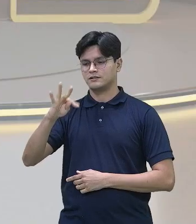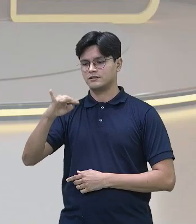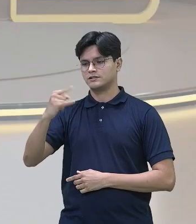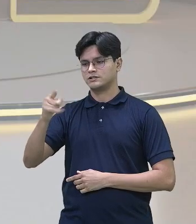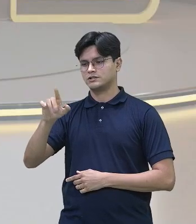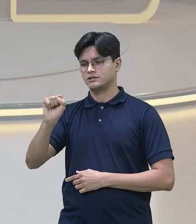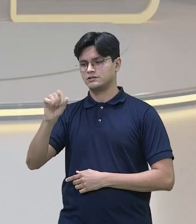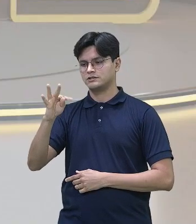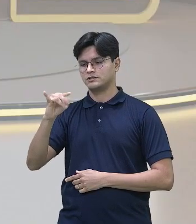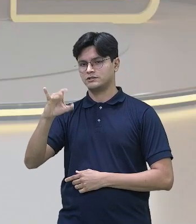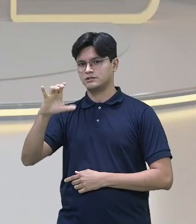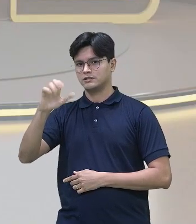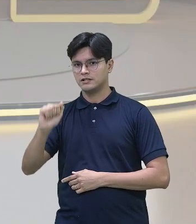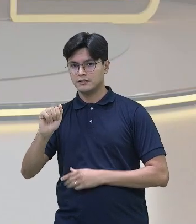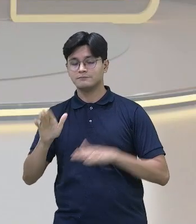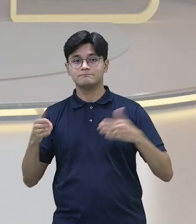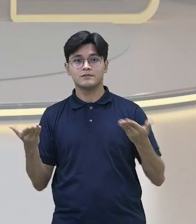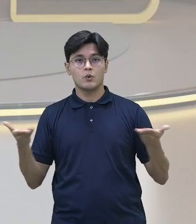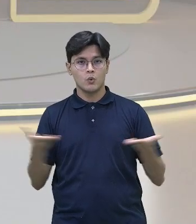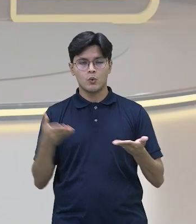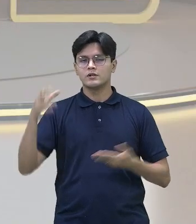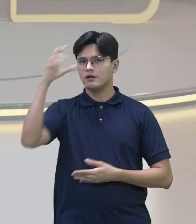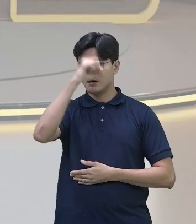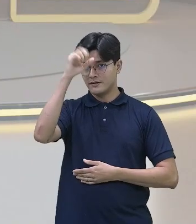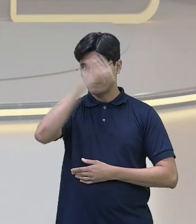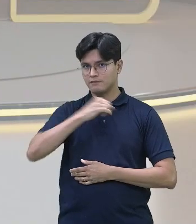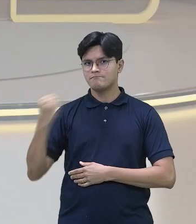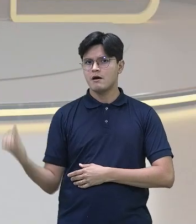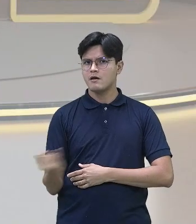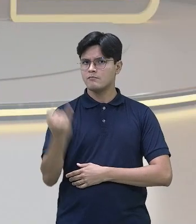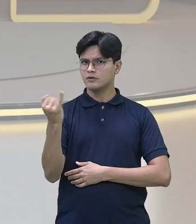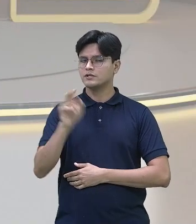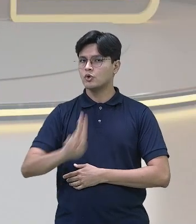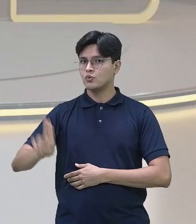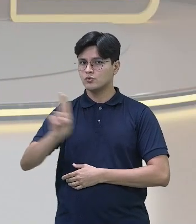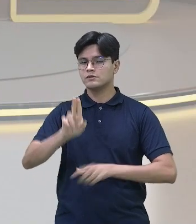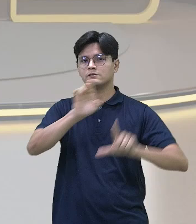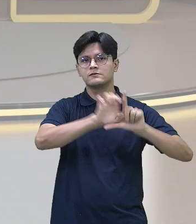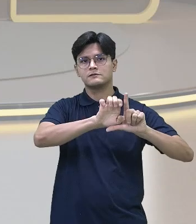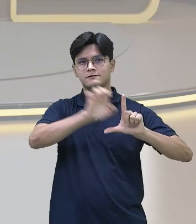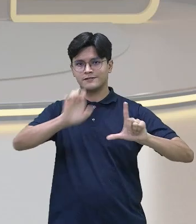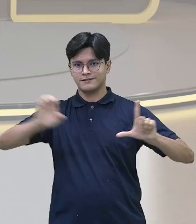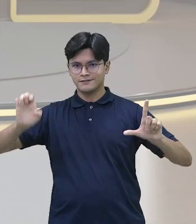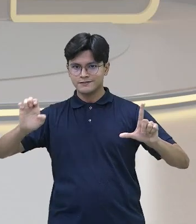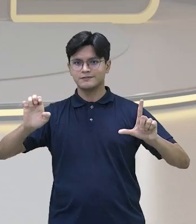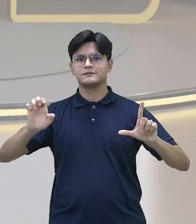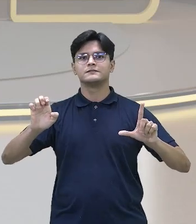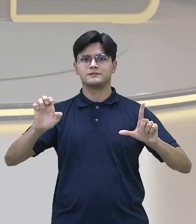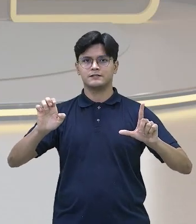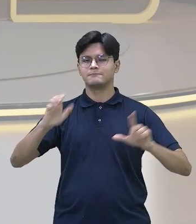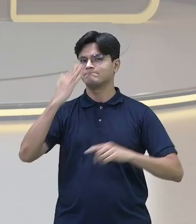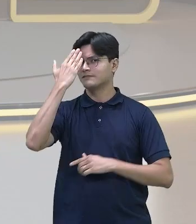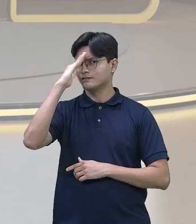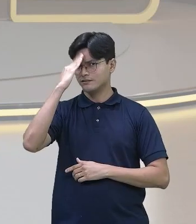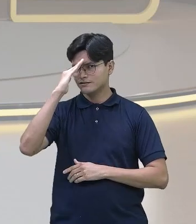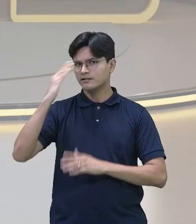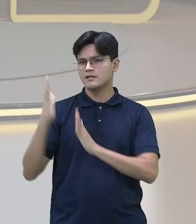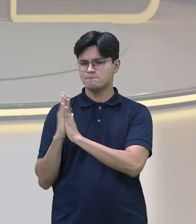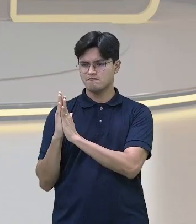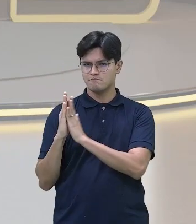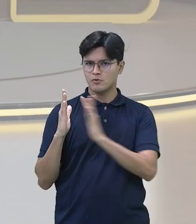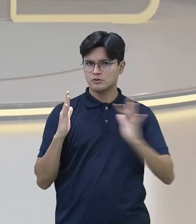a importância da estatística, de nós utilizarmos ela, tá? Em relação aos processos de fenômenos